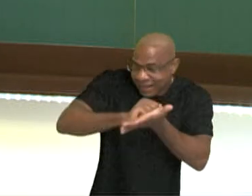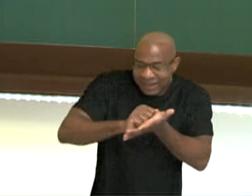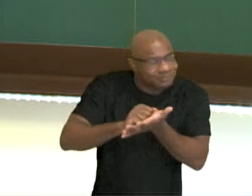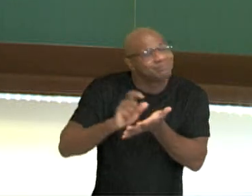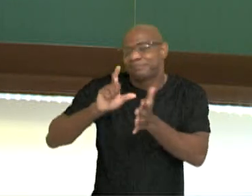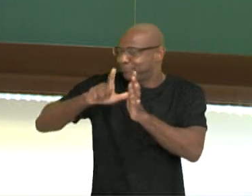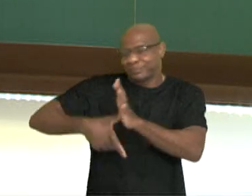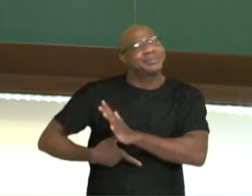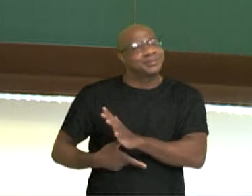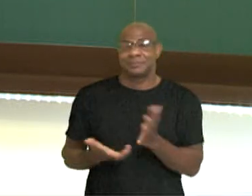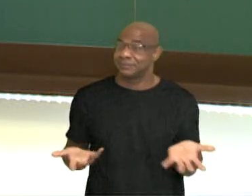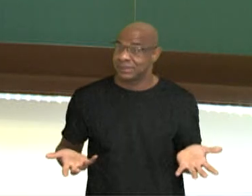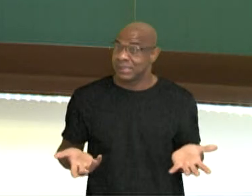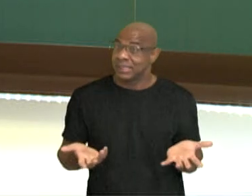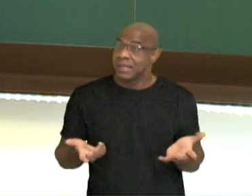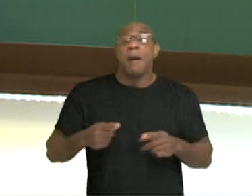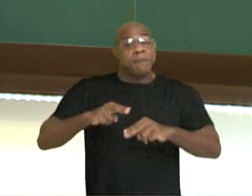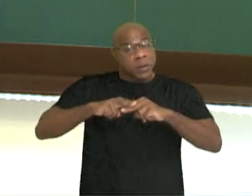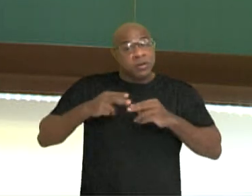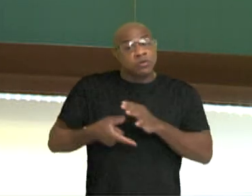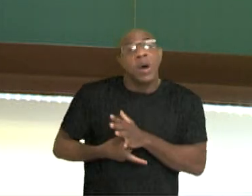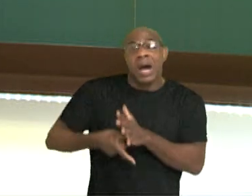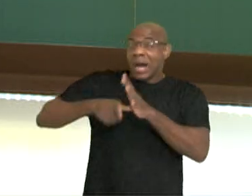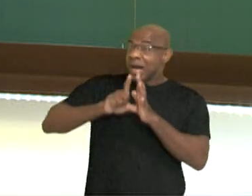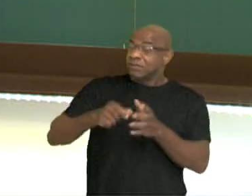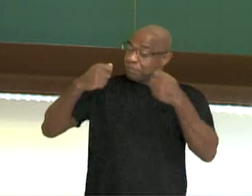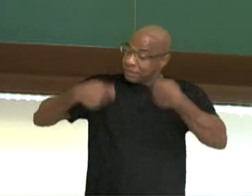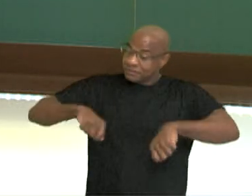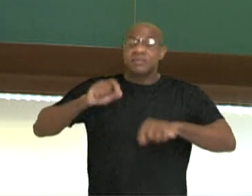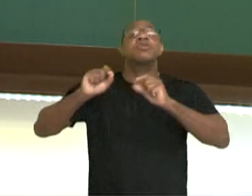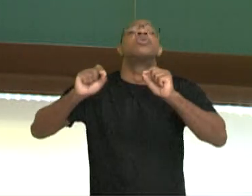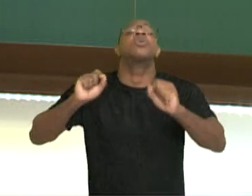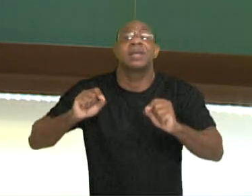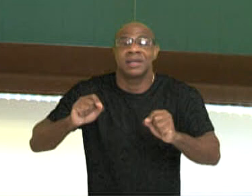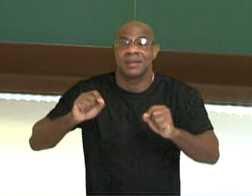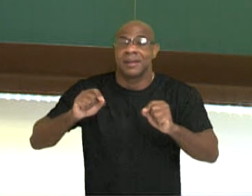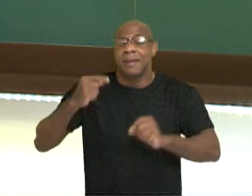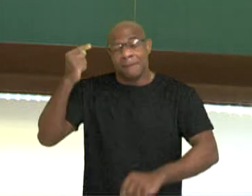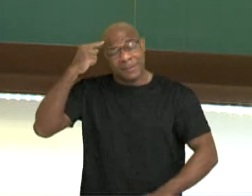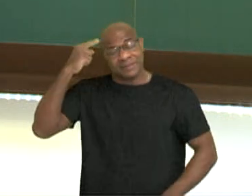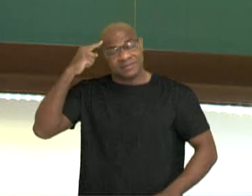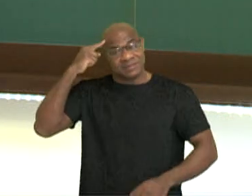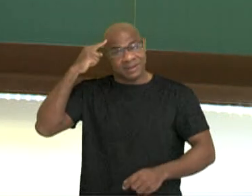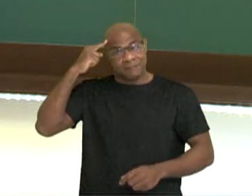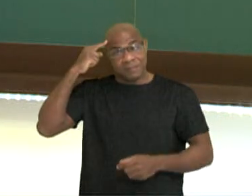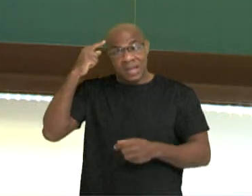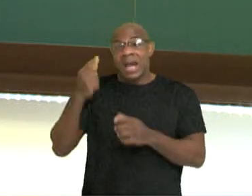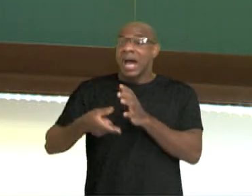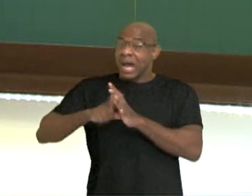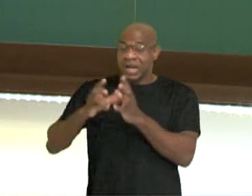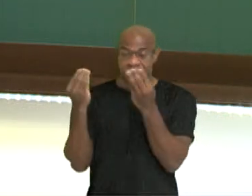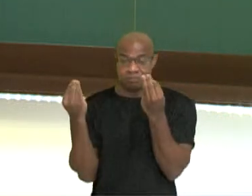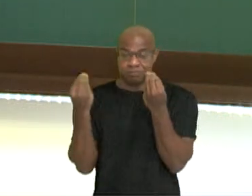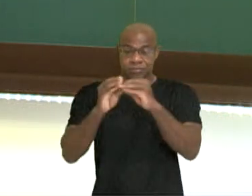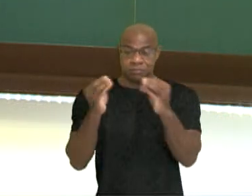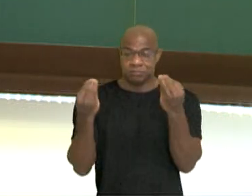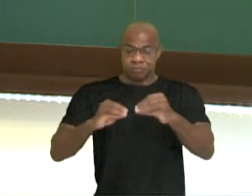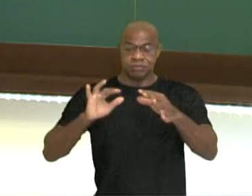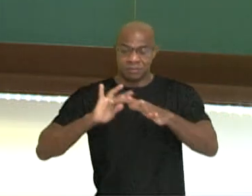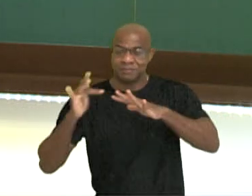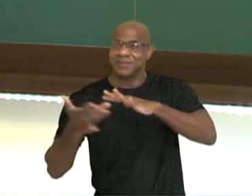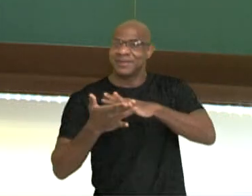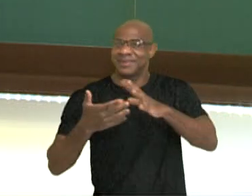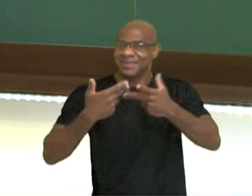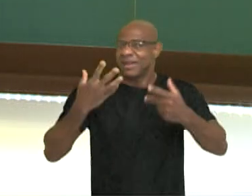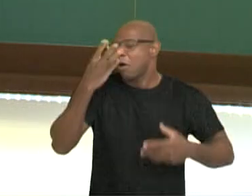ter a dimensão mundial das redes, né? Você está aqui no Paraná, em qualquer cidade, Curitiba,